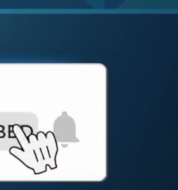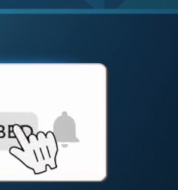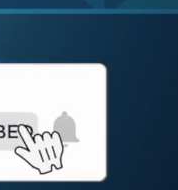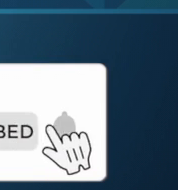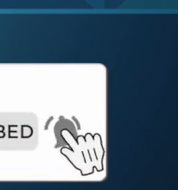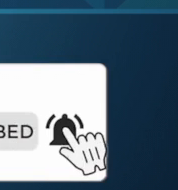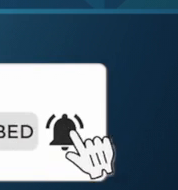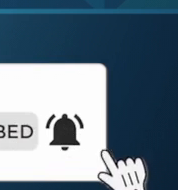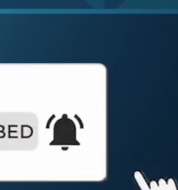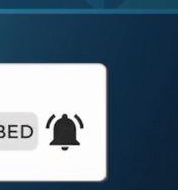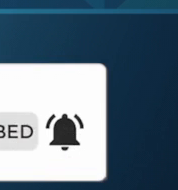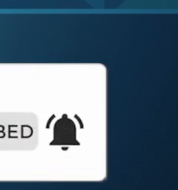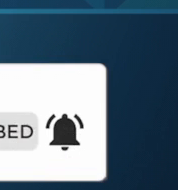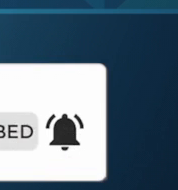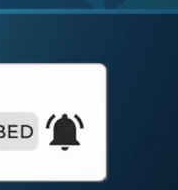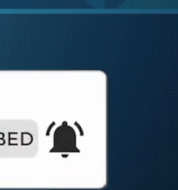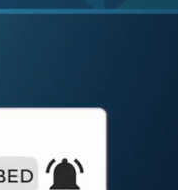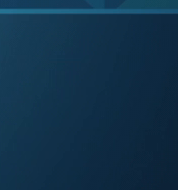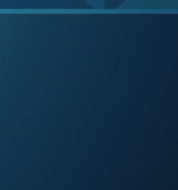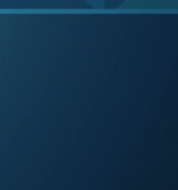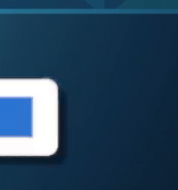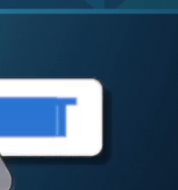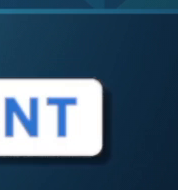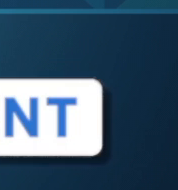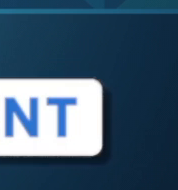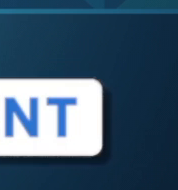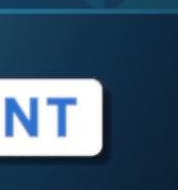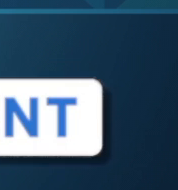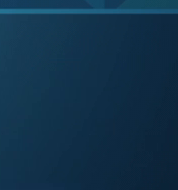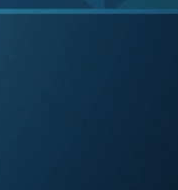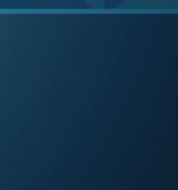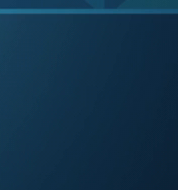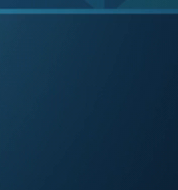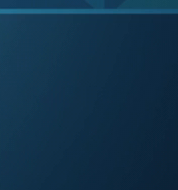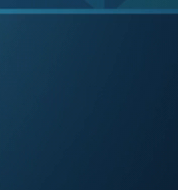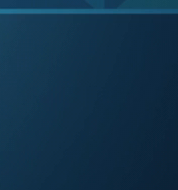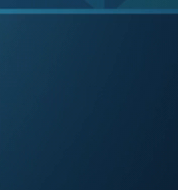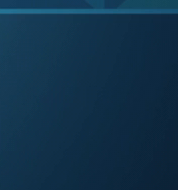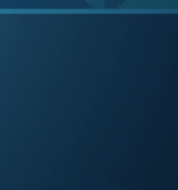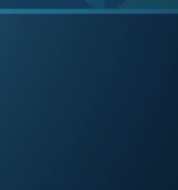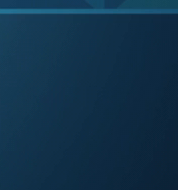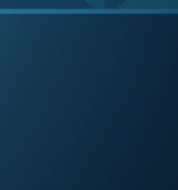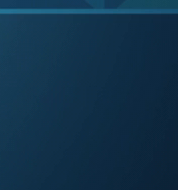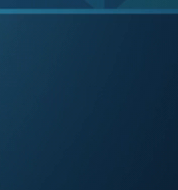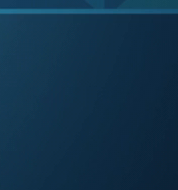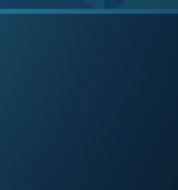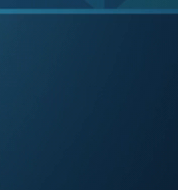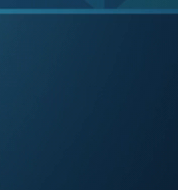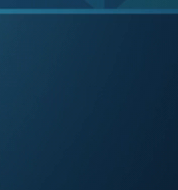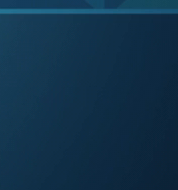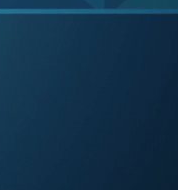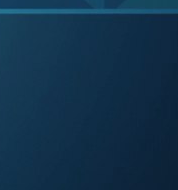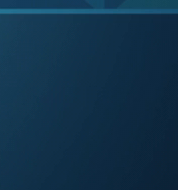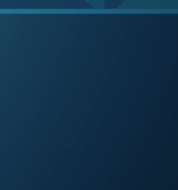RTTL, hanehang botão notificação. Fo comentário na fahetutang ba media social siraseluk.